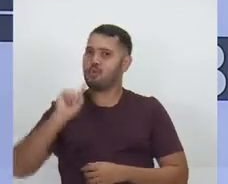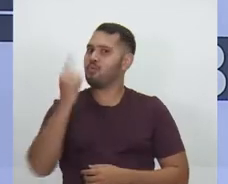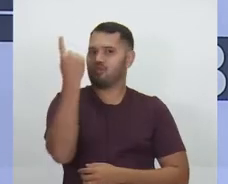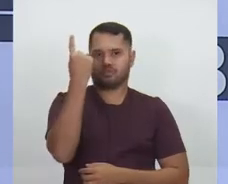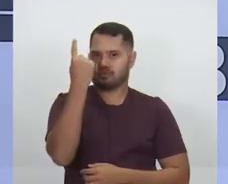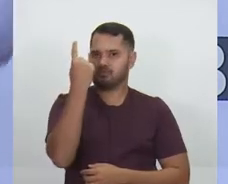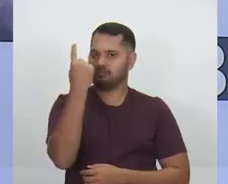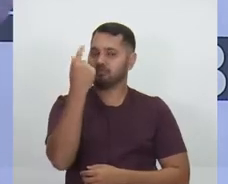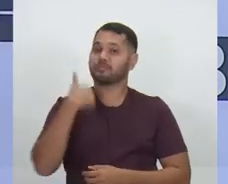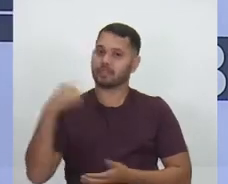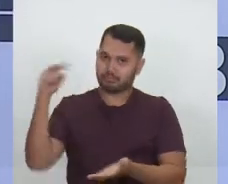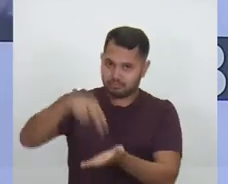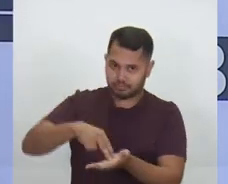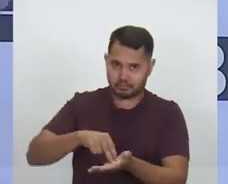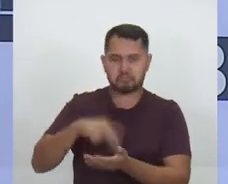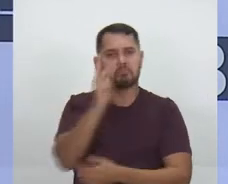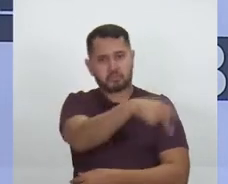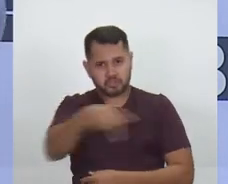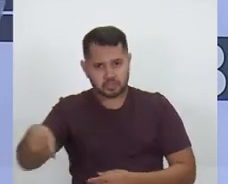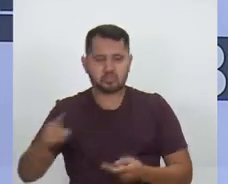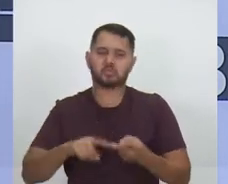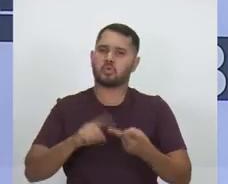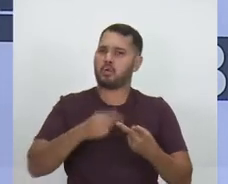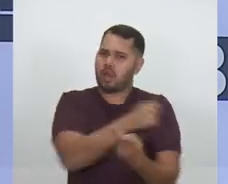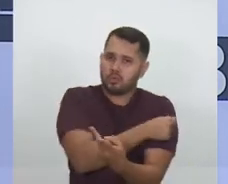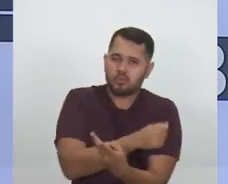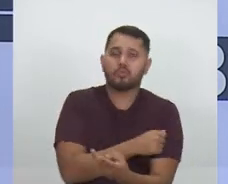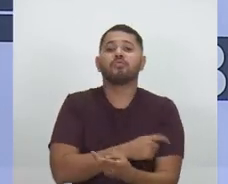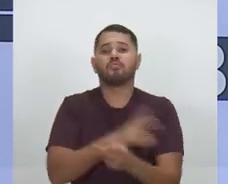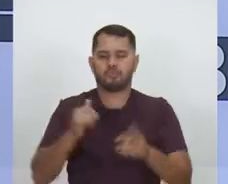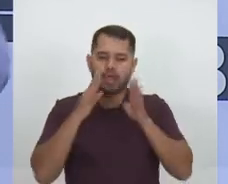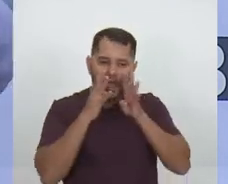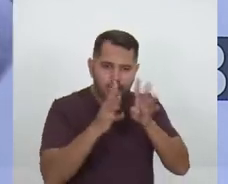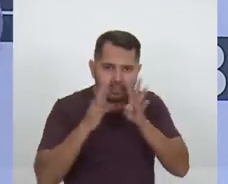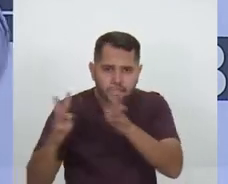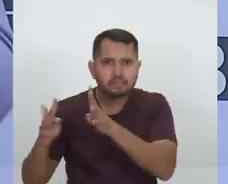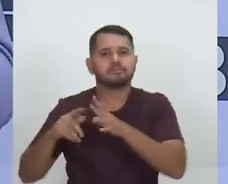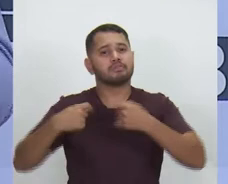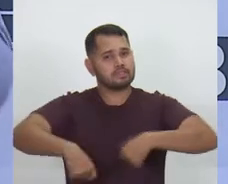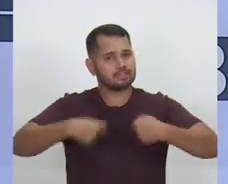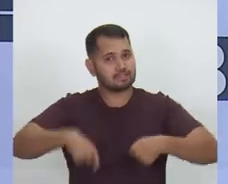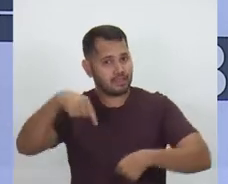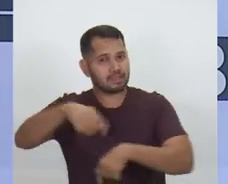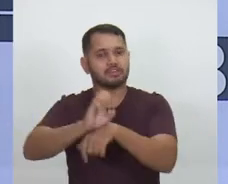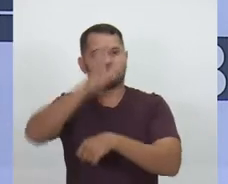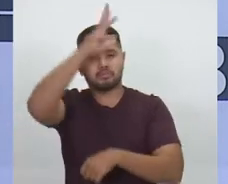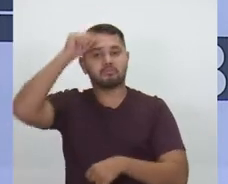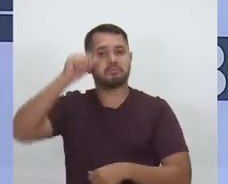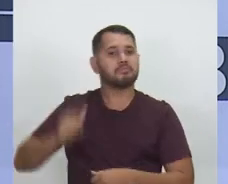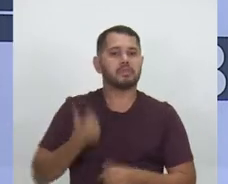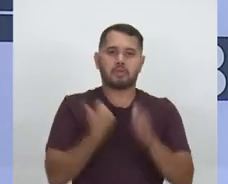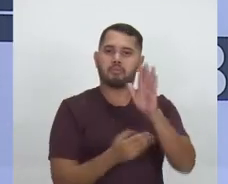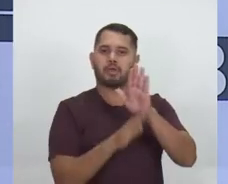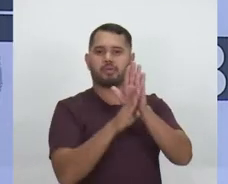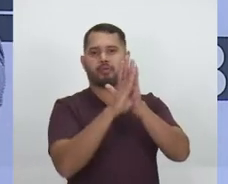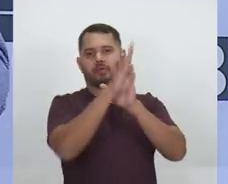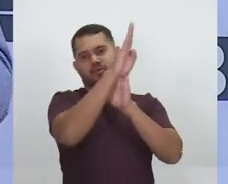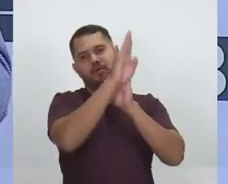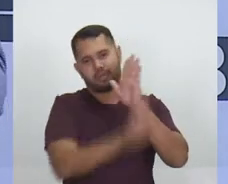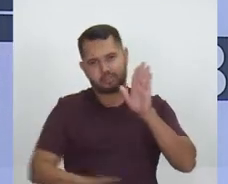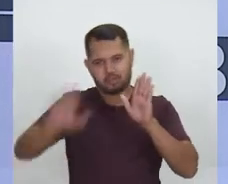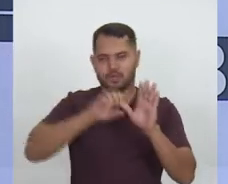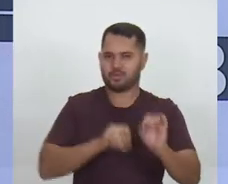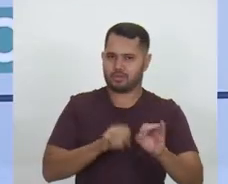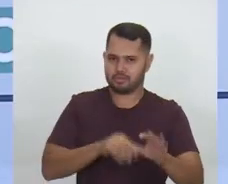na minha administração professor aluno terão a atenção necessária para o estado do amazonas alcançar os melhores índices nacionais de